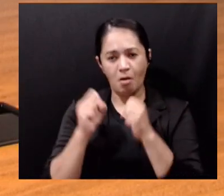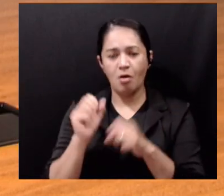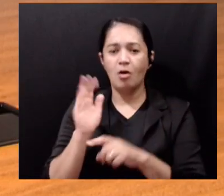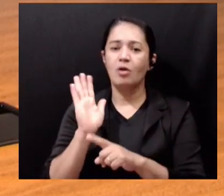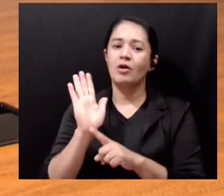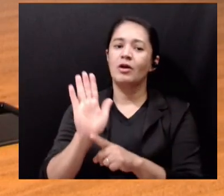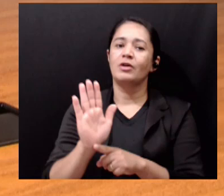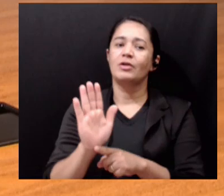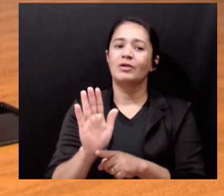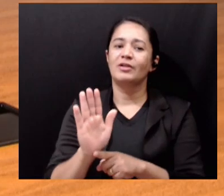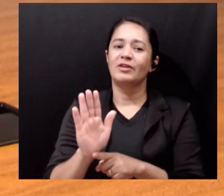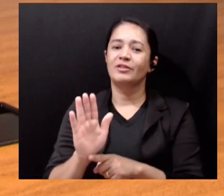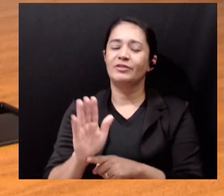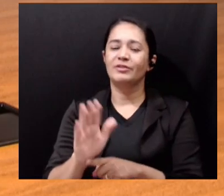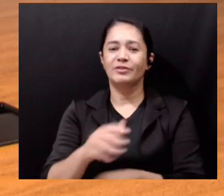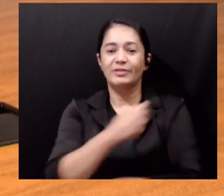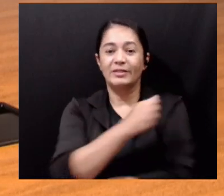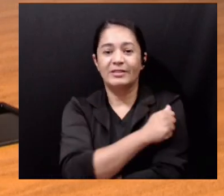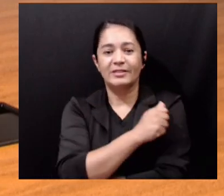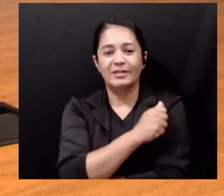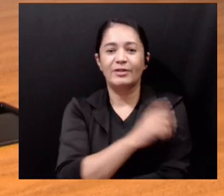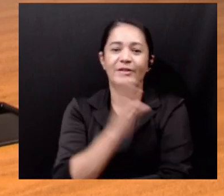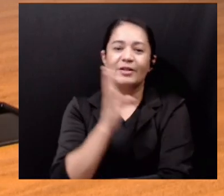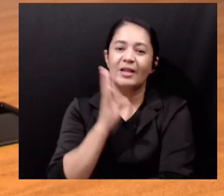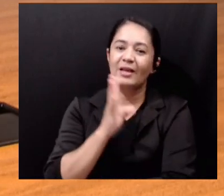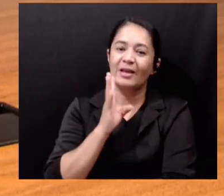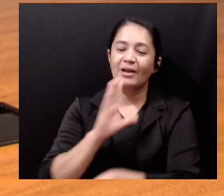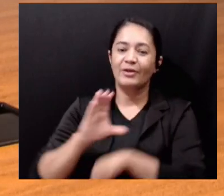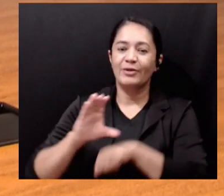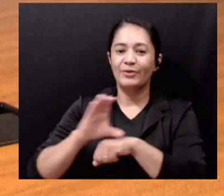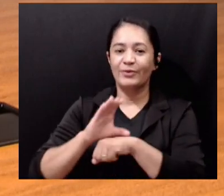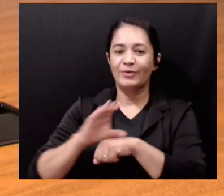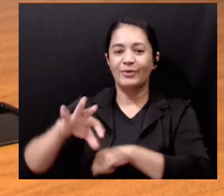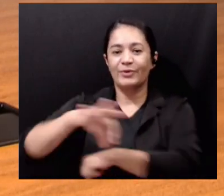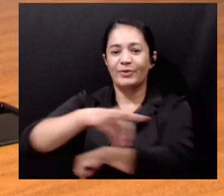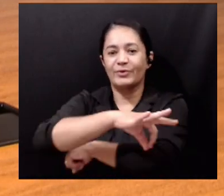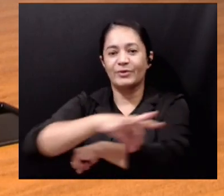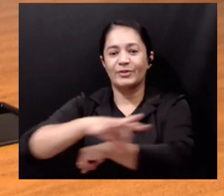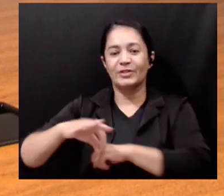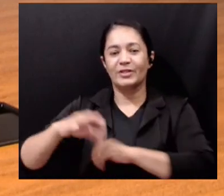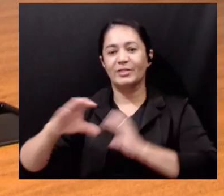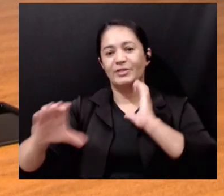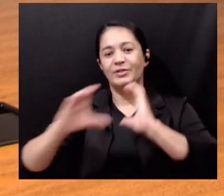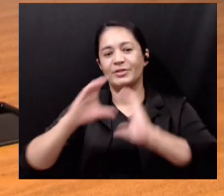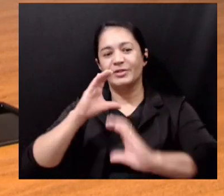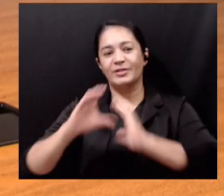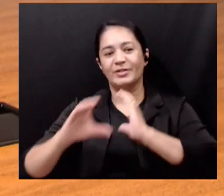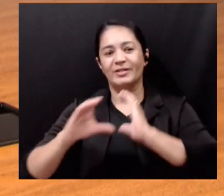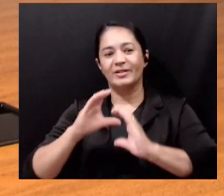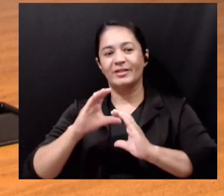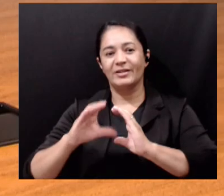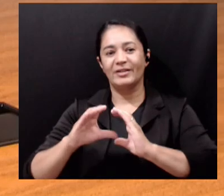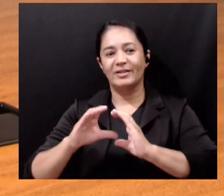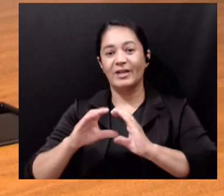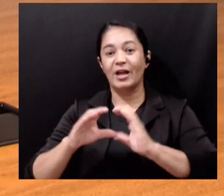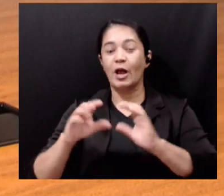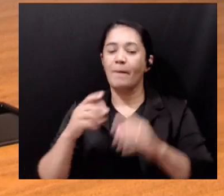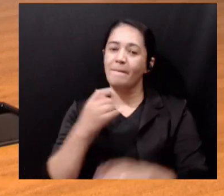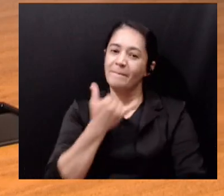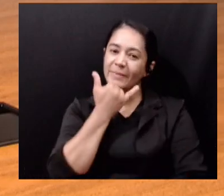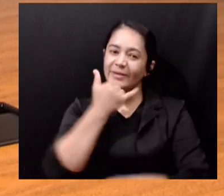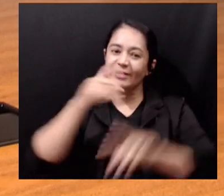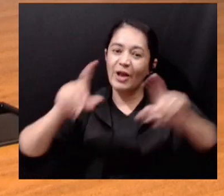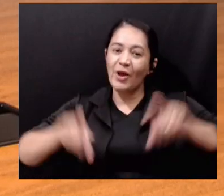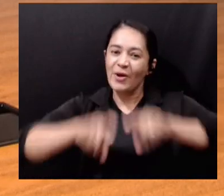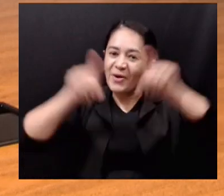bem bacana da Unicamp, do curso de Engenharia de Comunicação, de Engenharia da Computação. Comunicação é minha área, né,